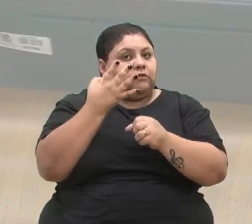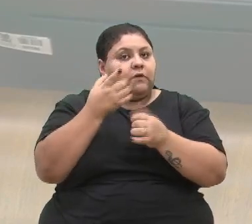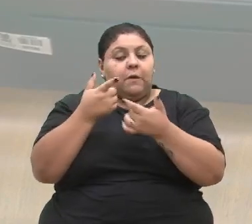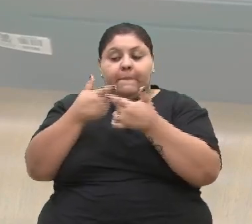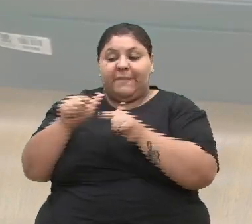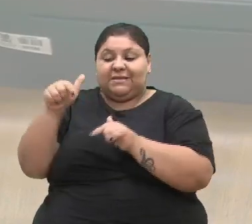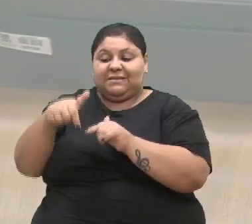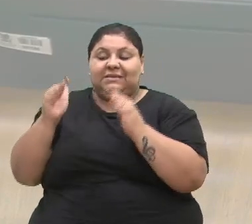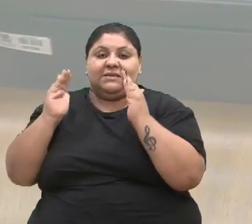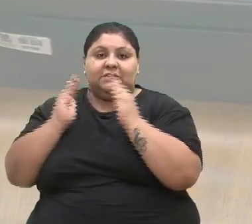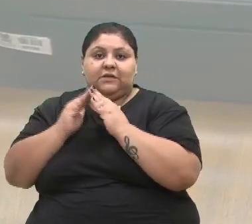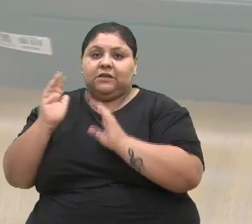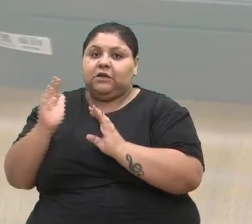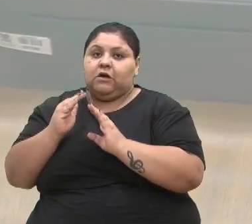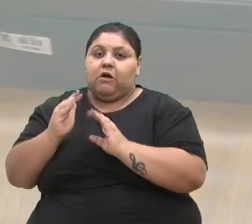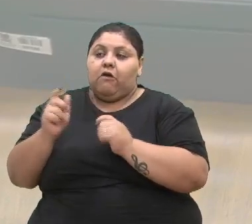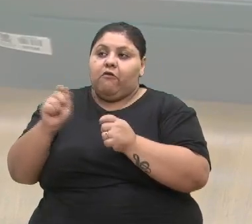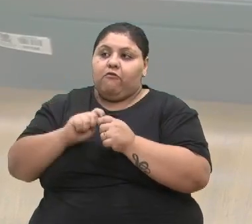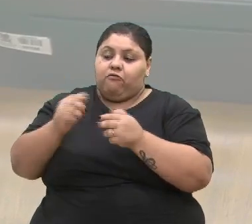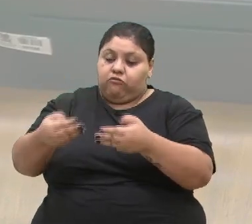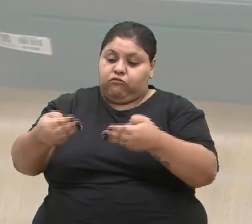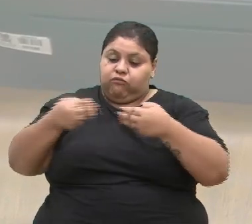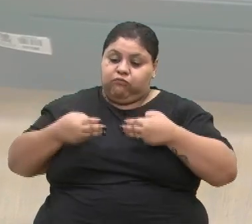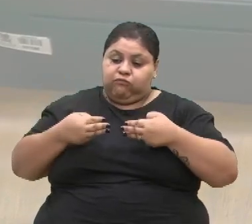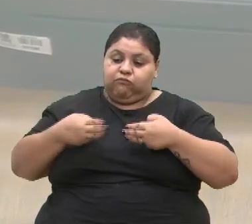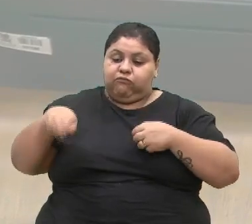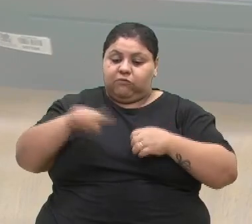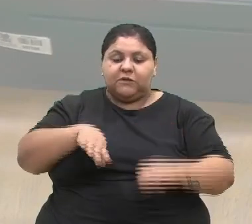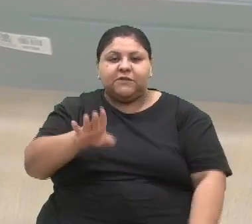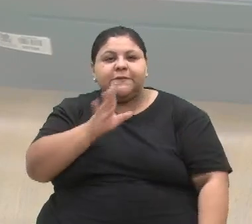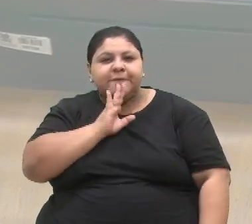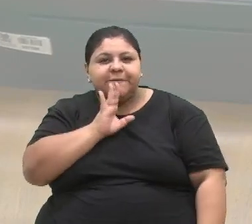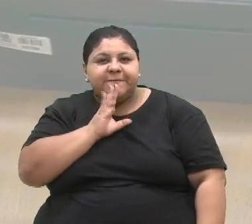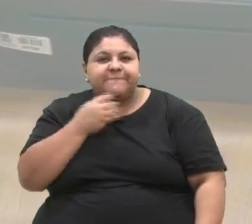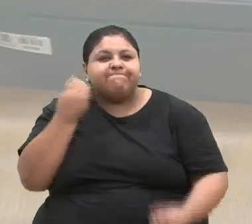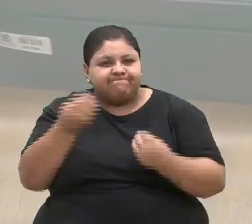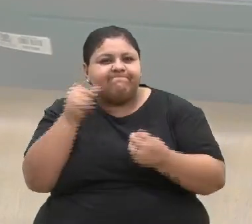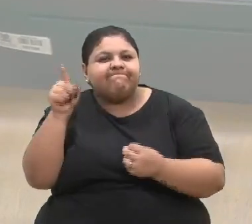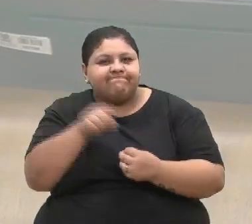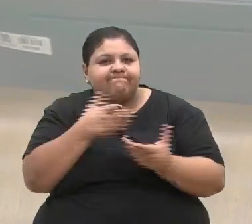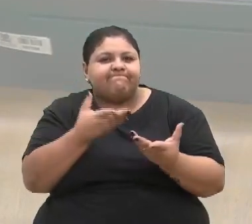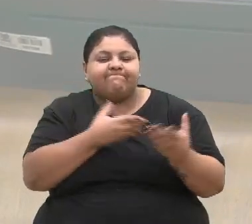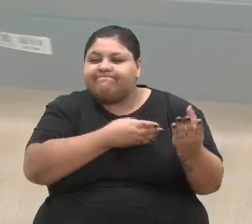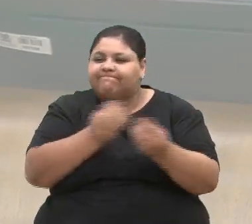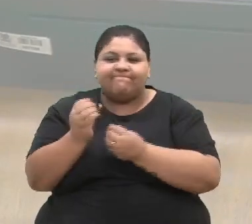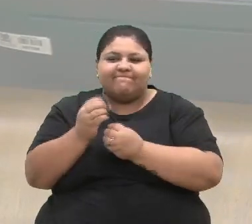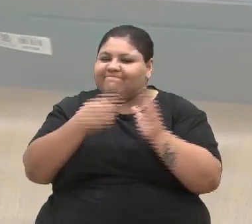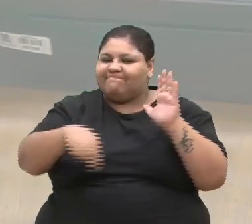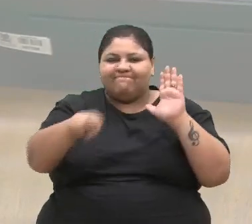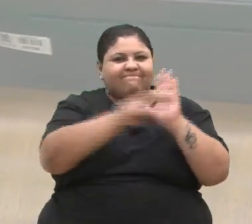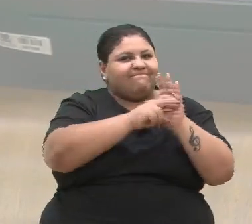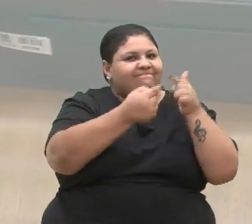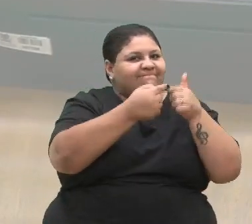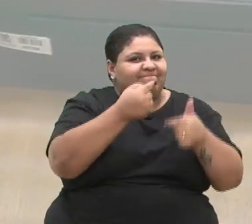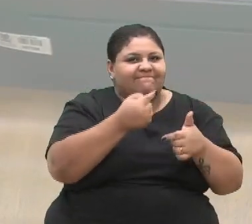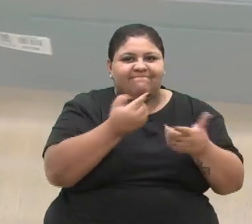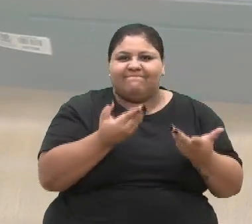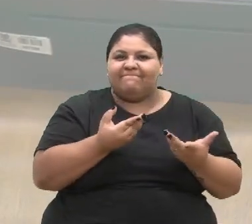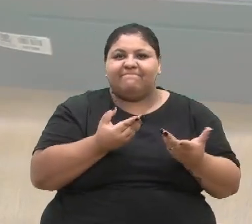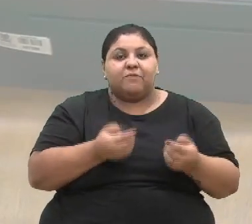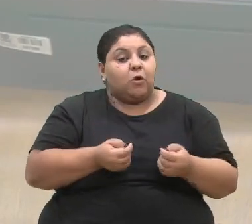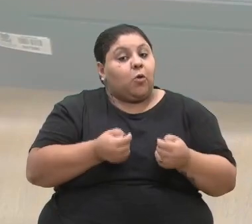a gente tem a obrigação de estar lá para poder atender, contribuir, indicar, enfim, tudo isso é o papel,